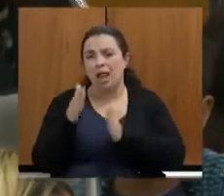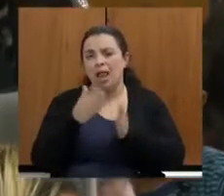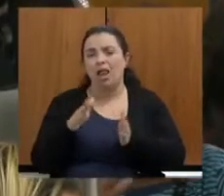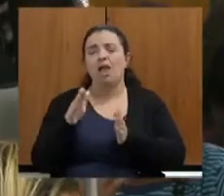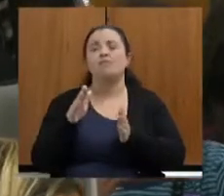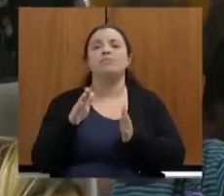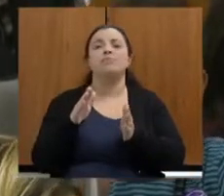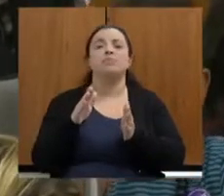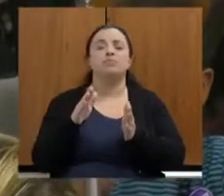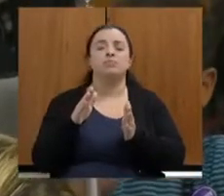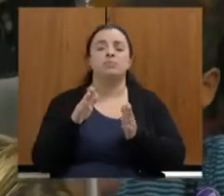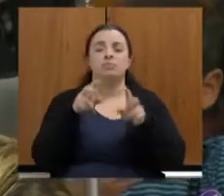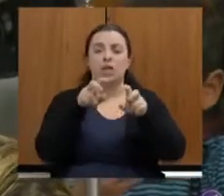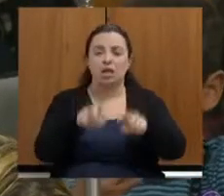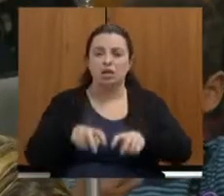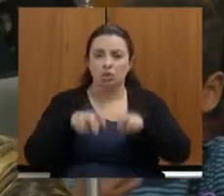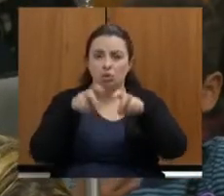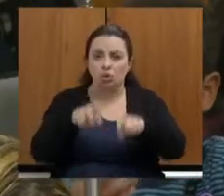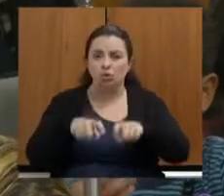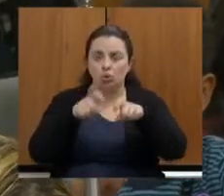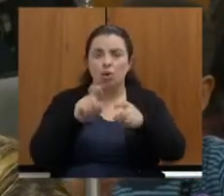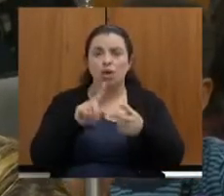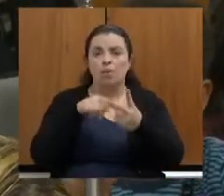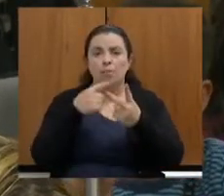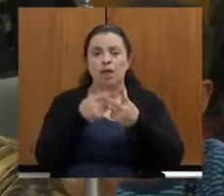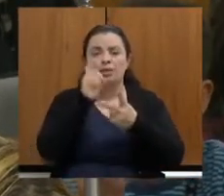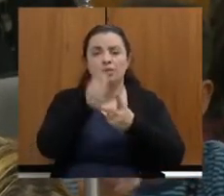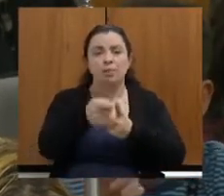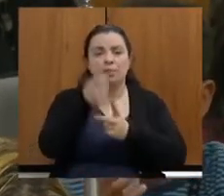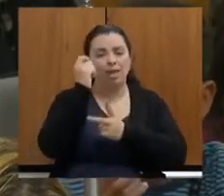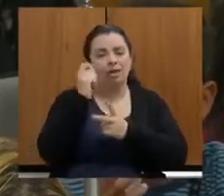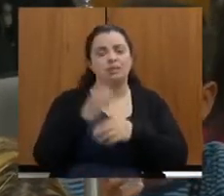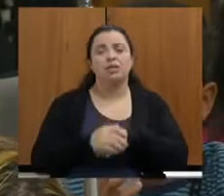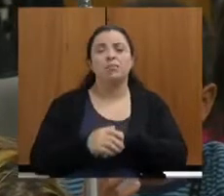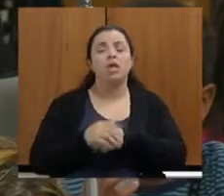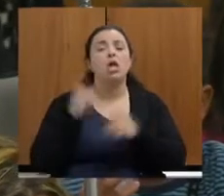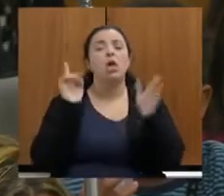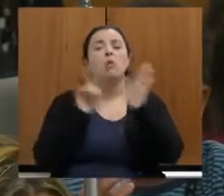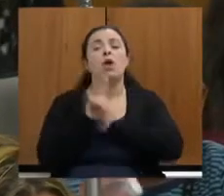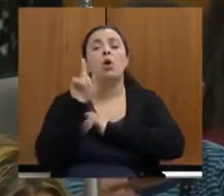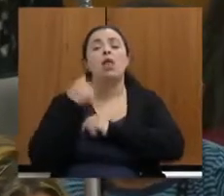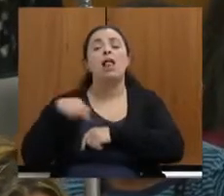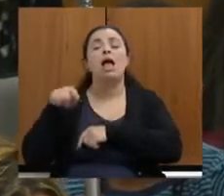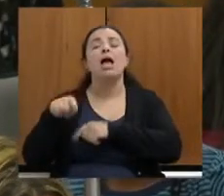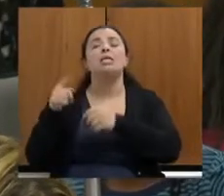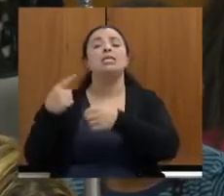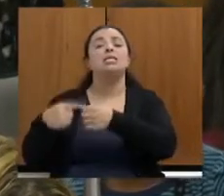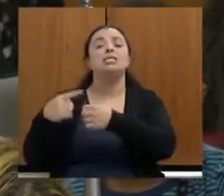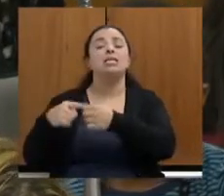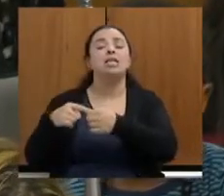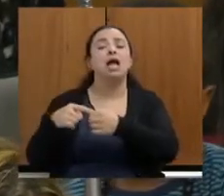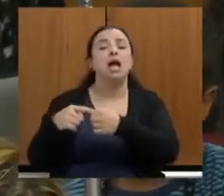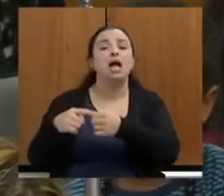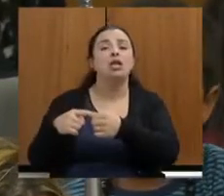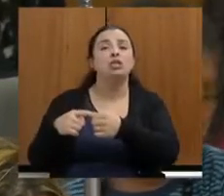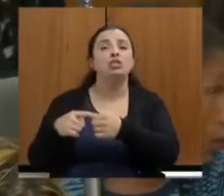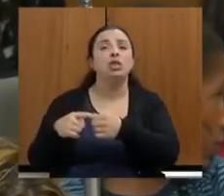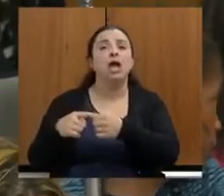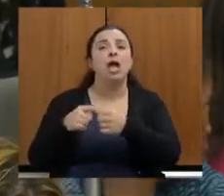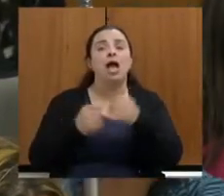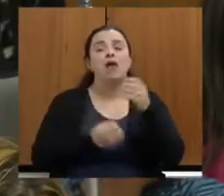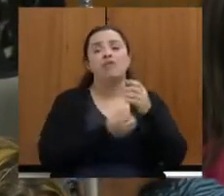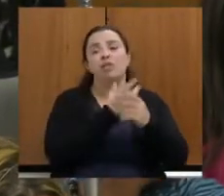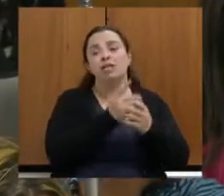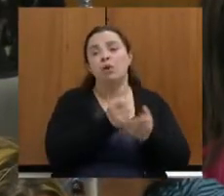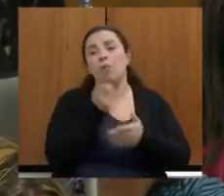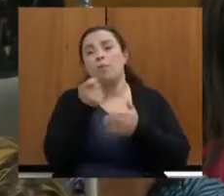trabalhava com Pesca e então eu gostaria de saber o seguinte prendo da cidade de Cachoeira Escura Fundação renova paga o direito para alguns dar